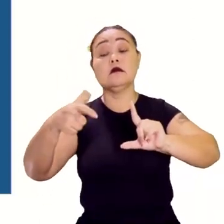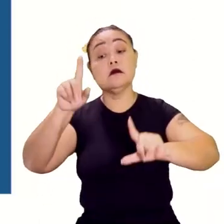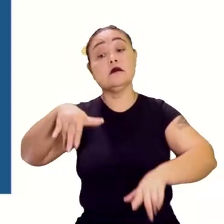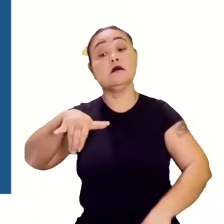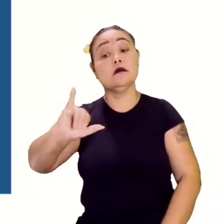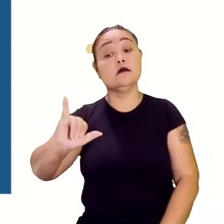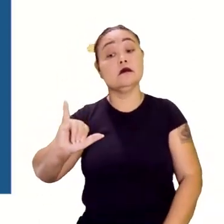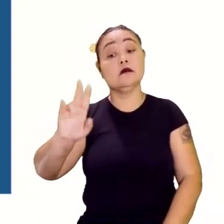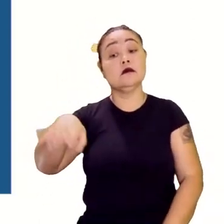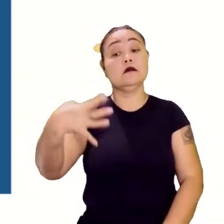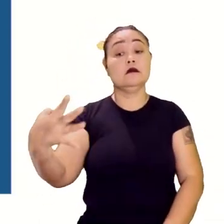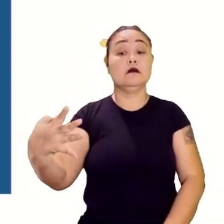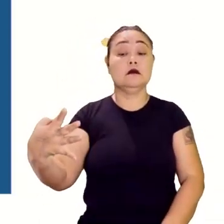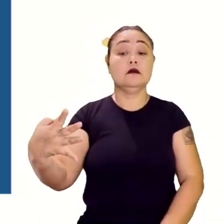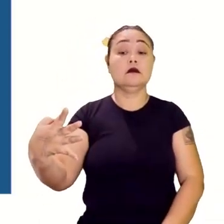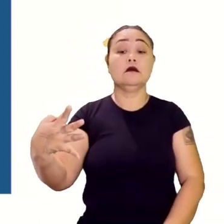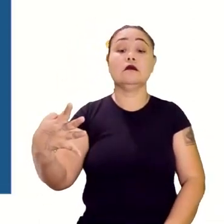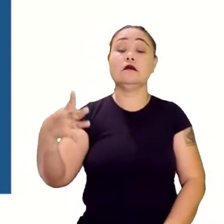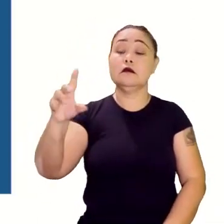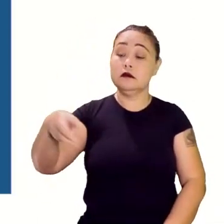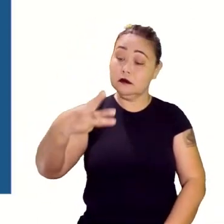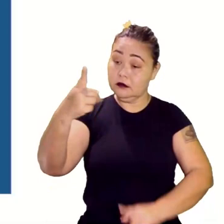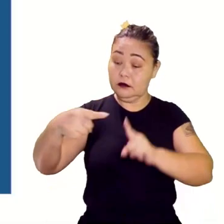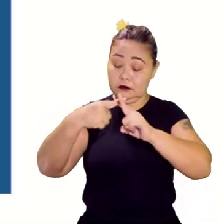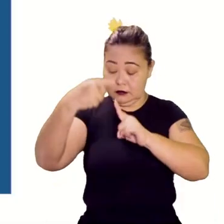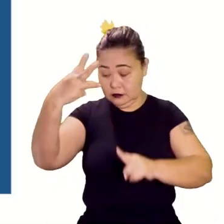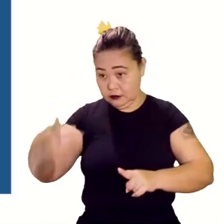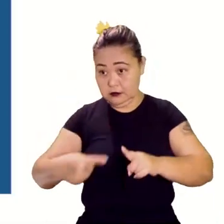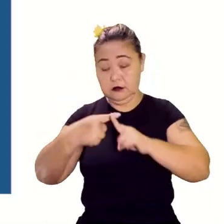meu y for? 4. Por quê?